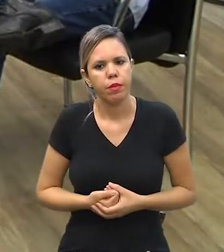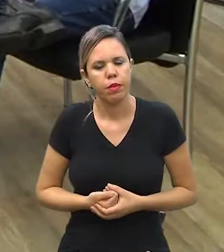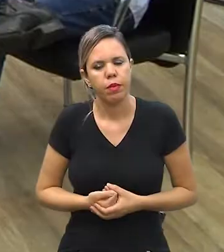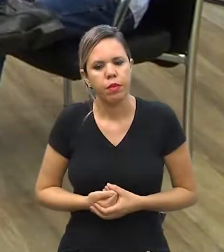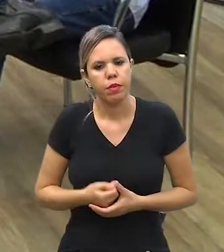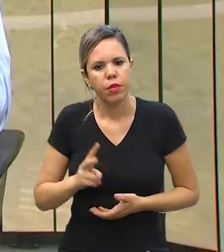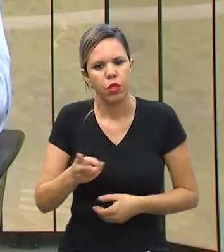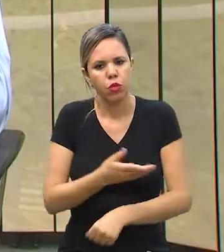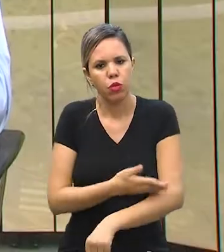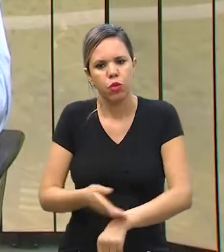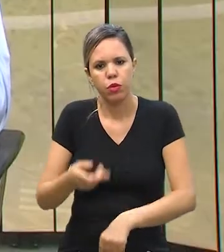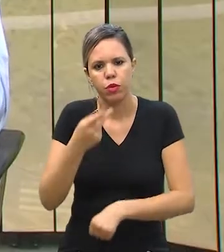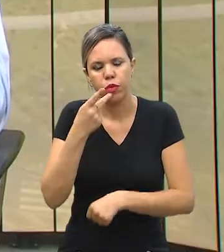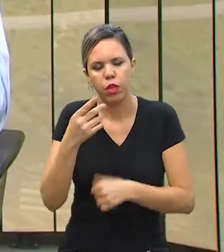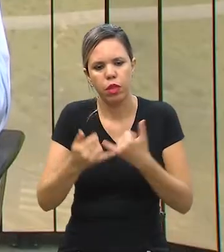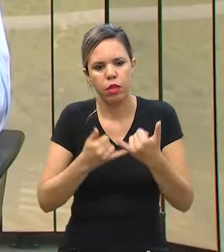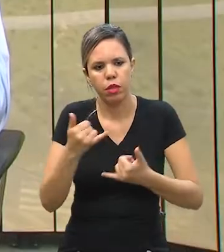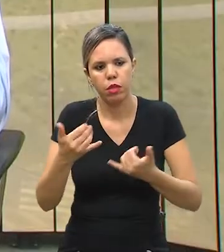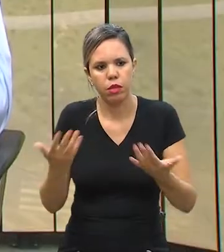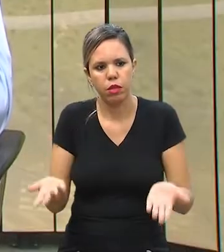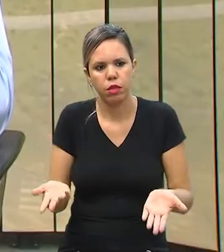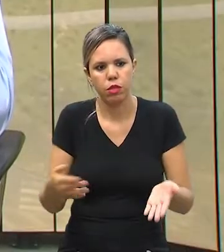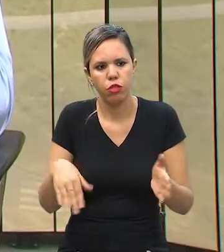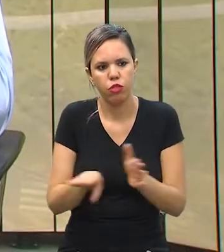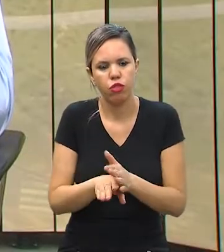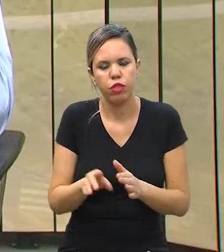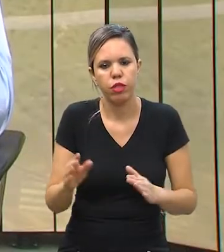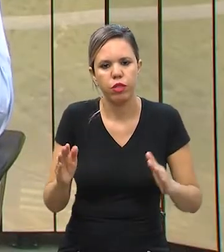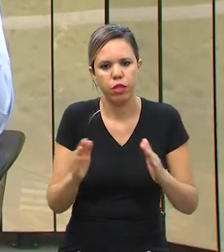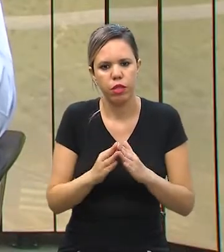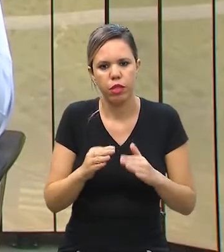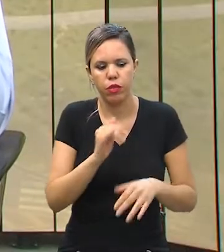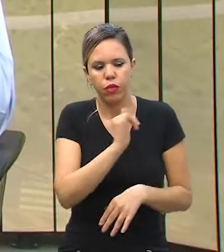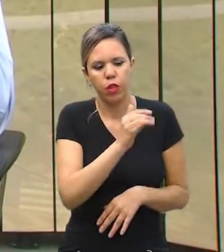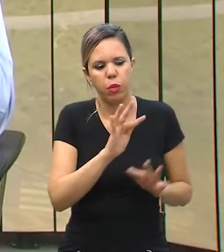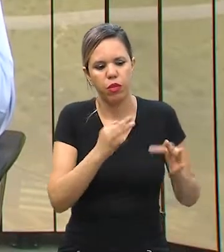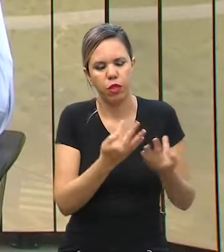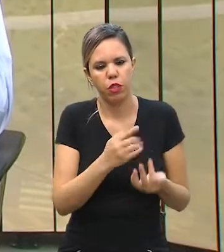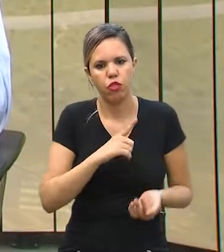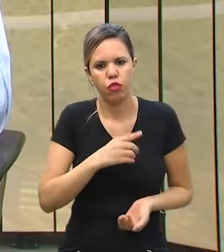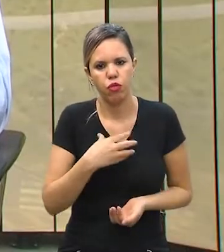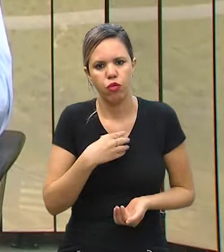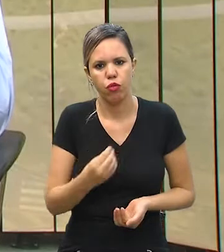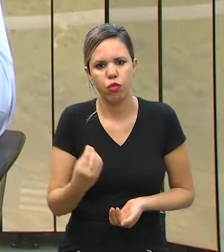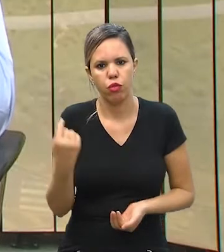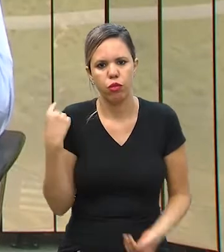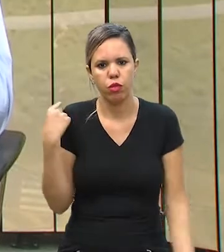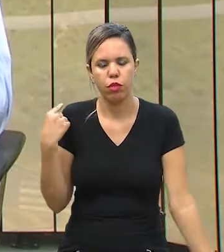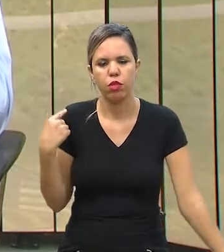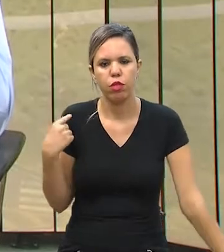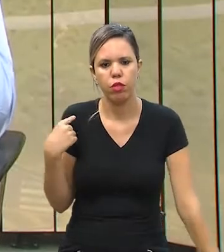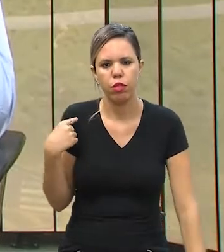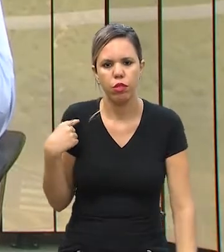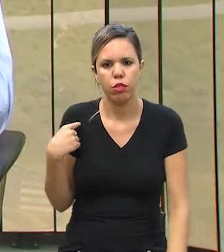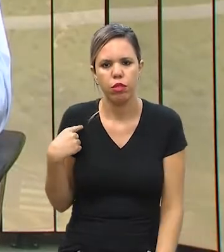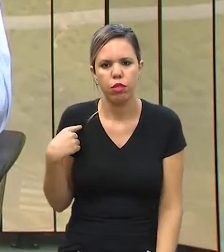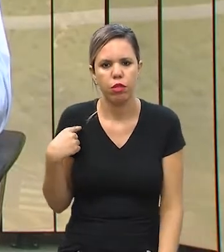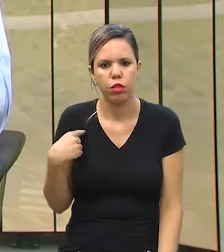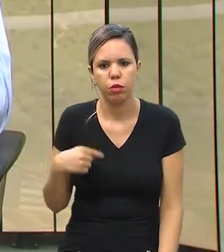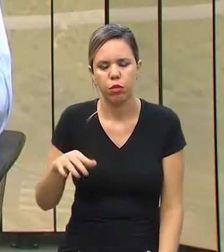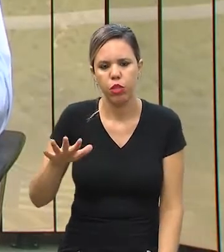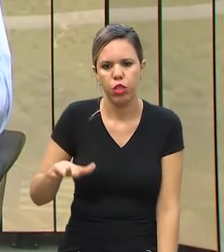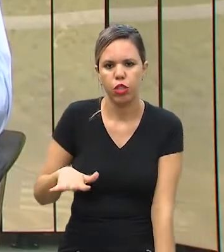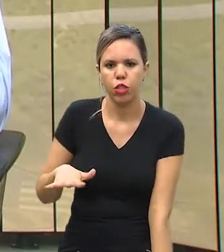Eu sempre costumo falar, eu até brinco, né? Eu cheguei em casa, falei com a minha esposa, eu tinha um filho, meu filho na época ele era